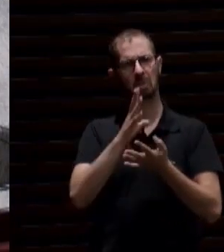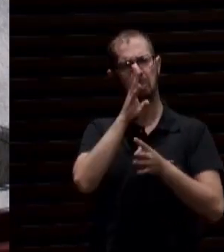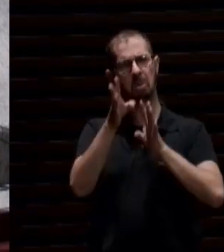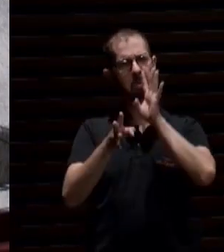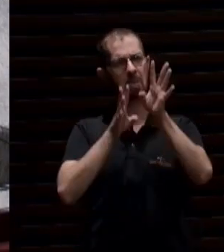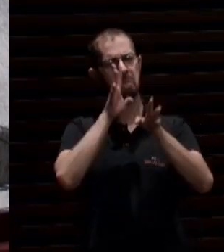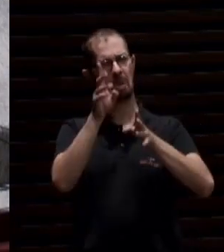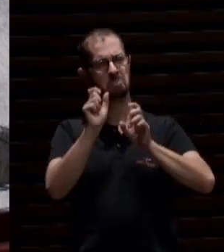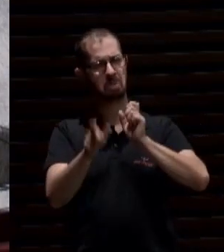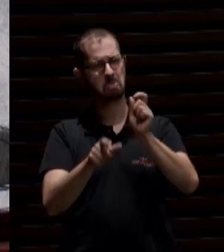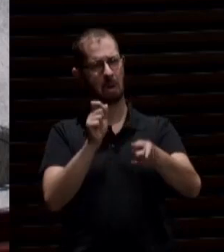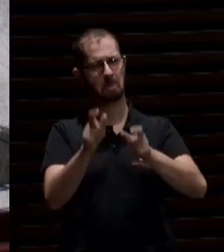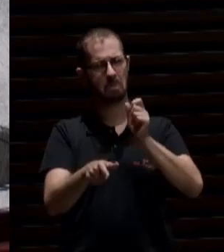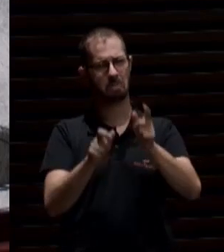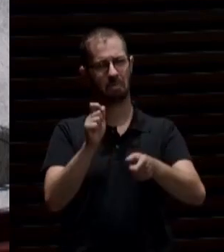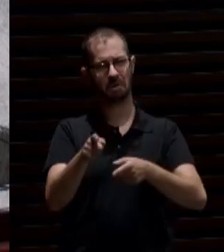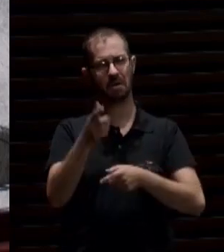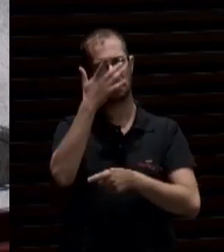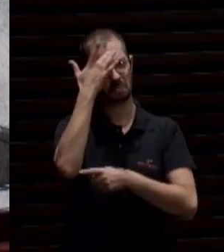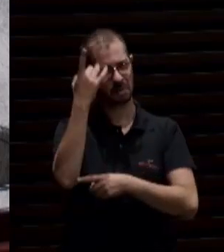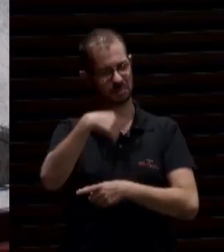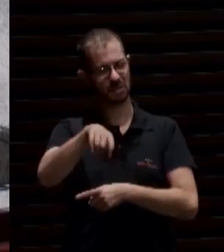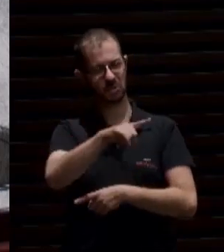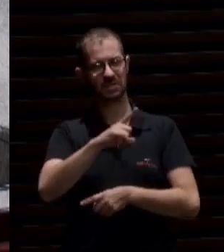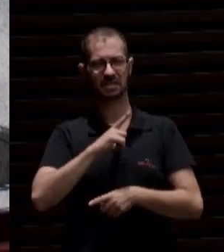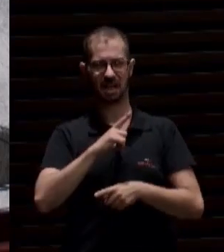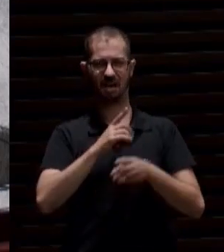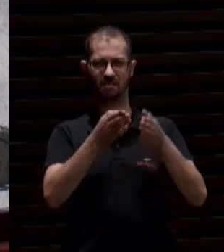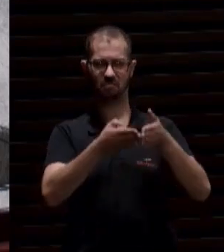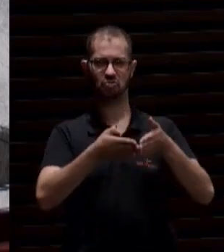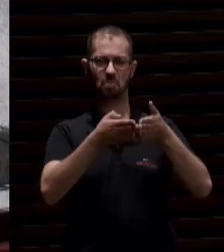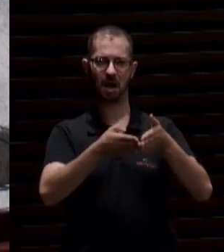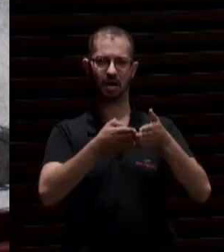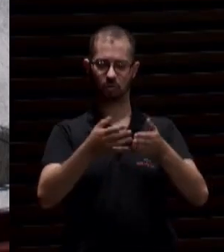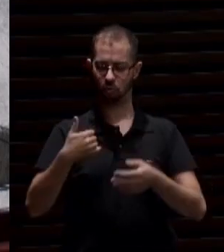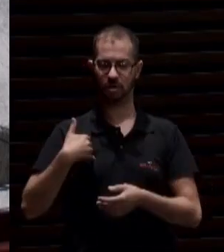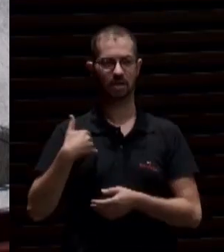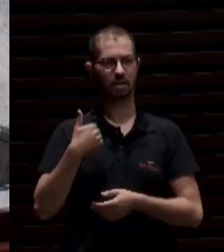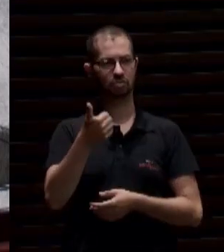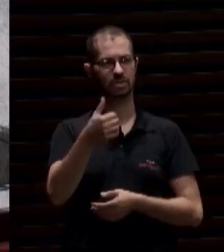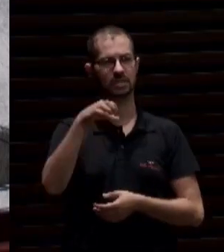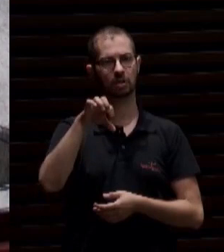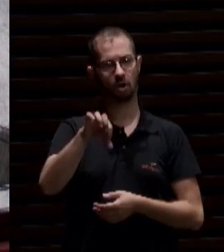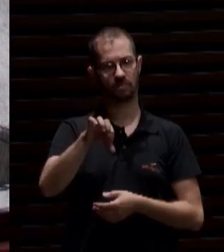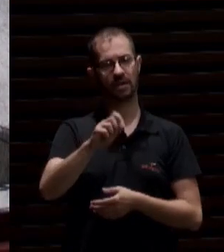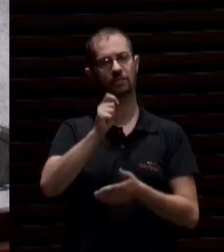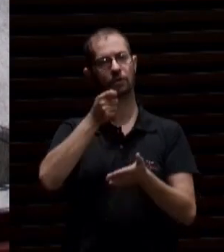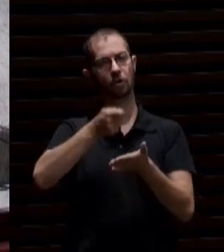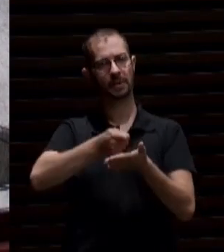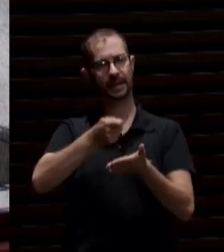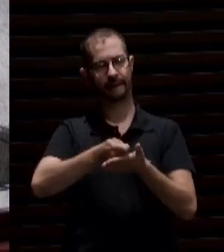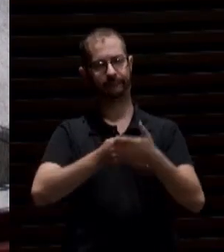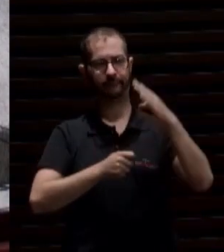e maldições para aqueles tripulantes que estavam no barco. Aos 19 anos, ele foi obrigado a se alistar na